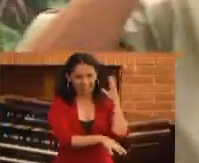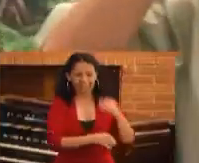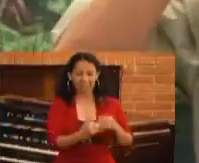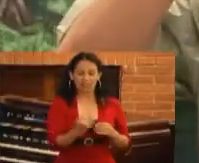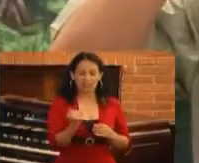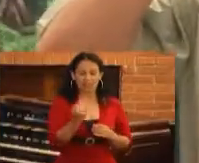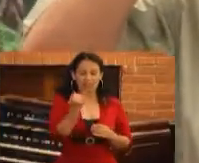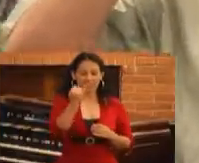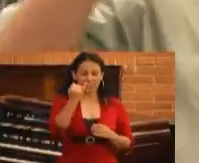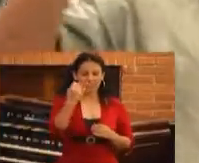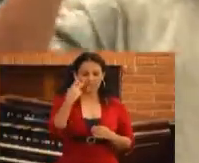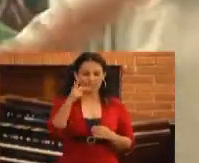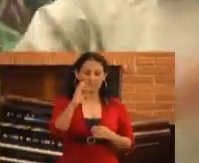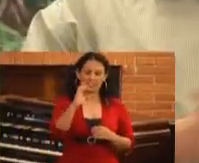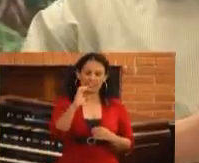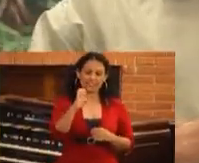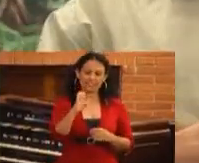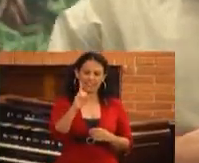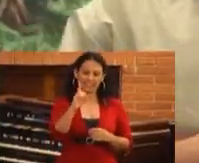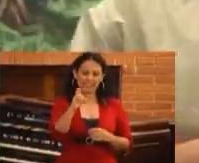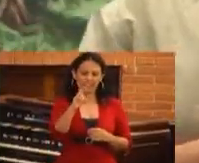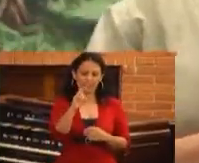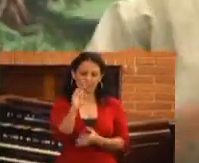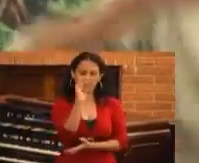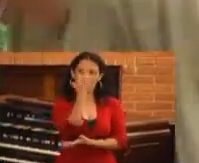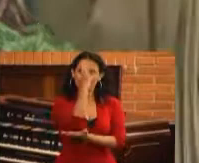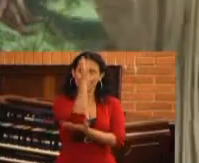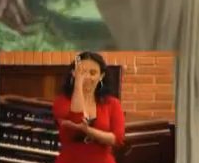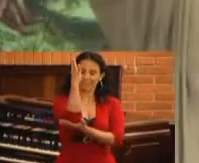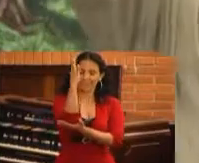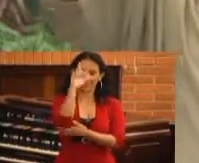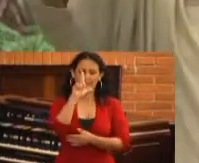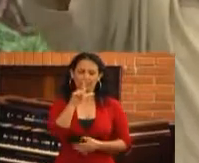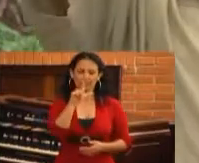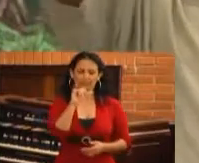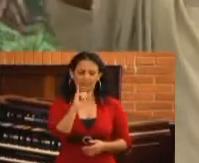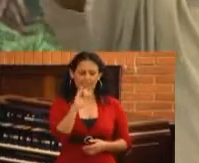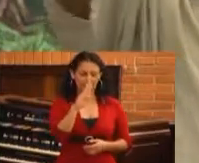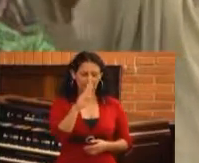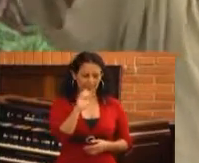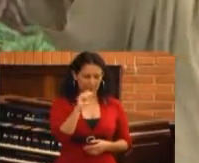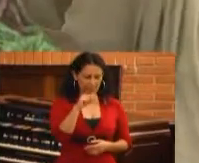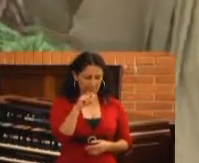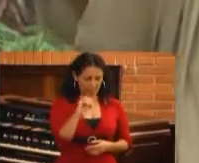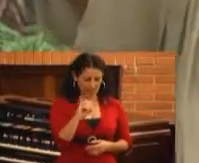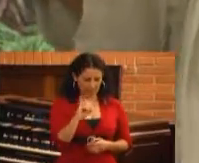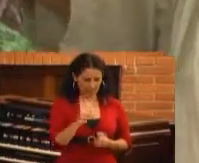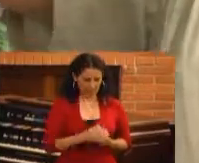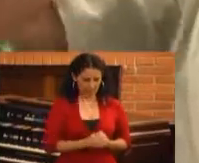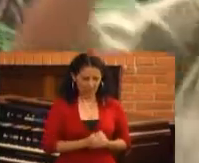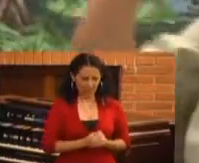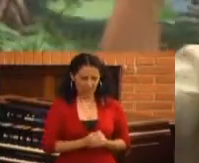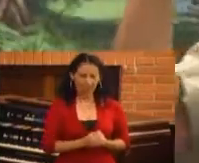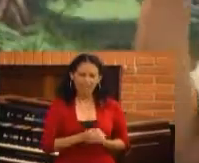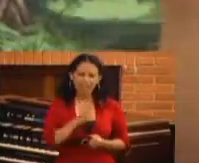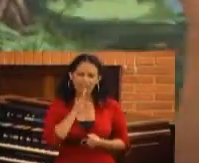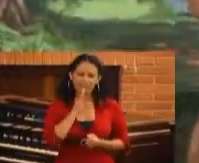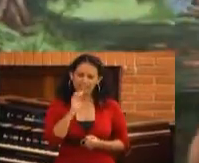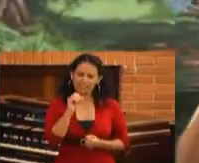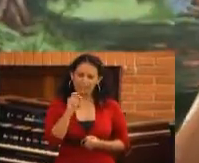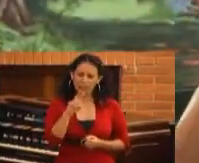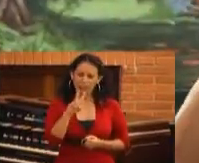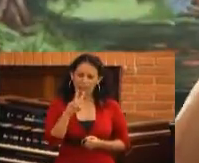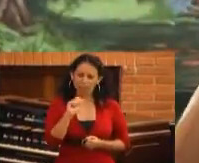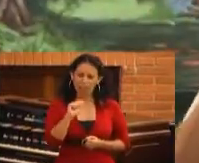dos textos interessantes da Bíblia. Serei para Israel como orvalho.